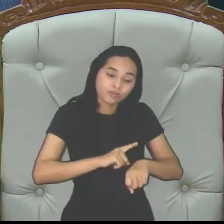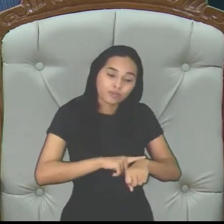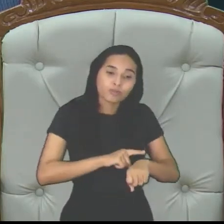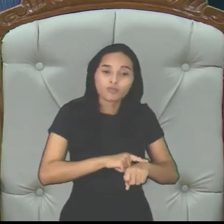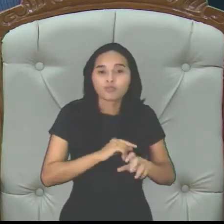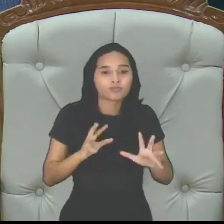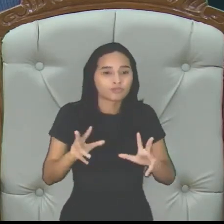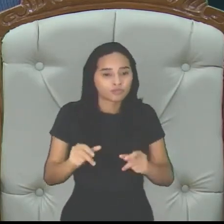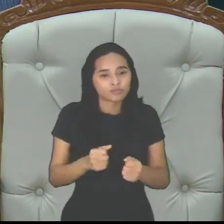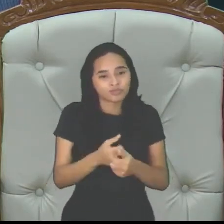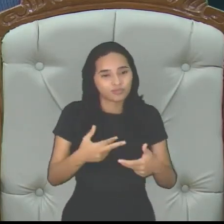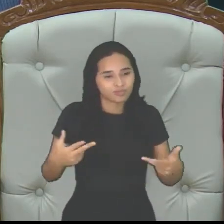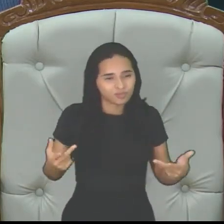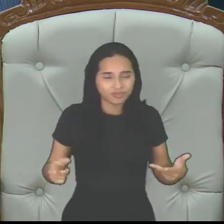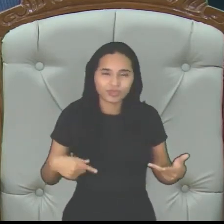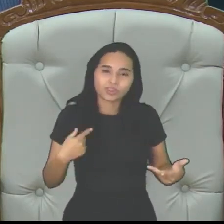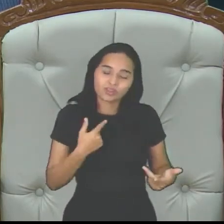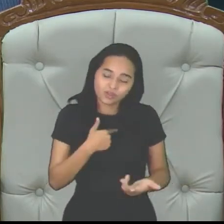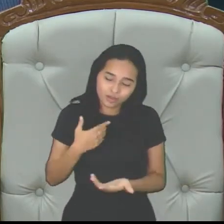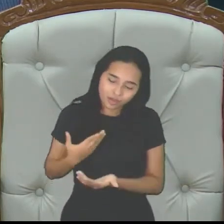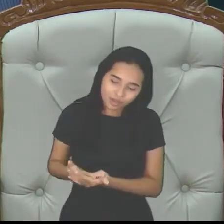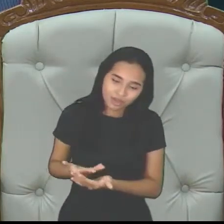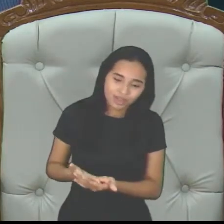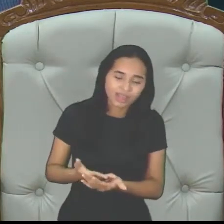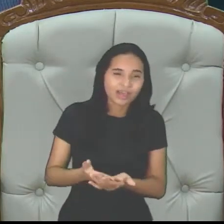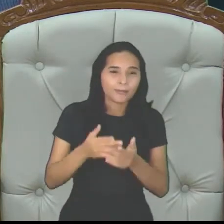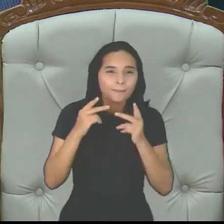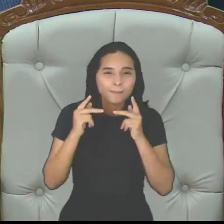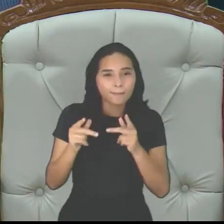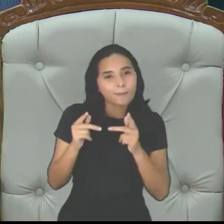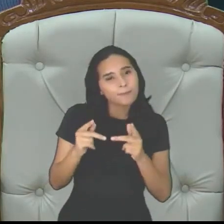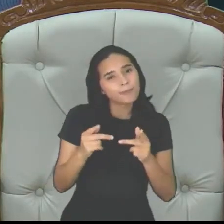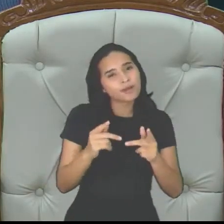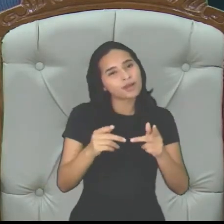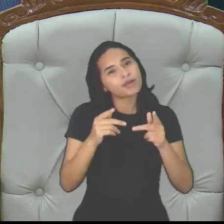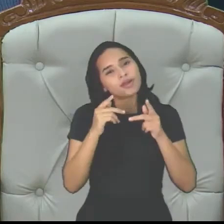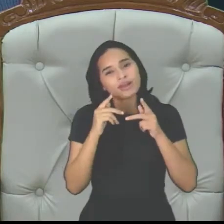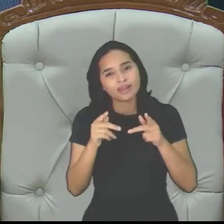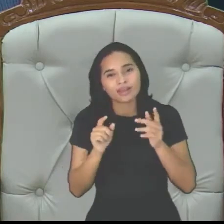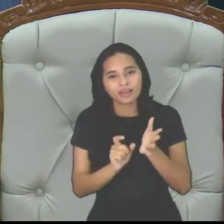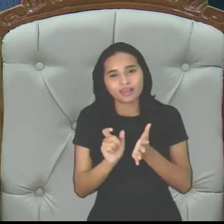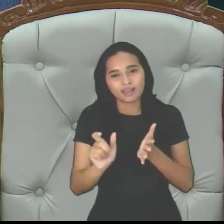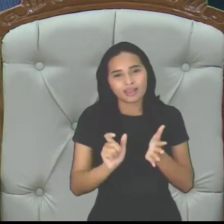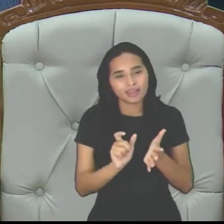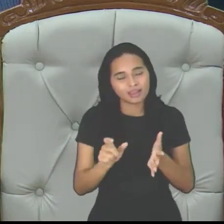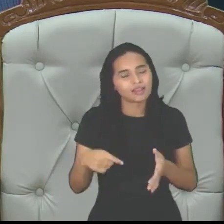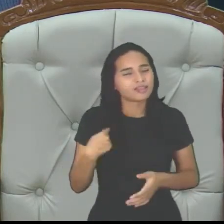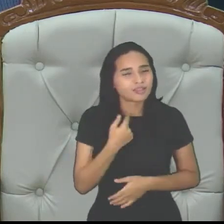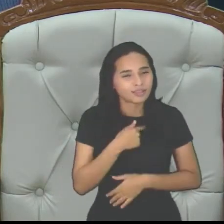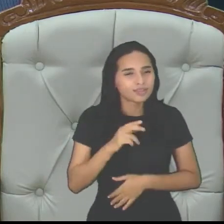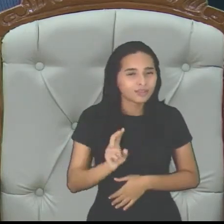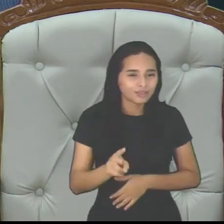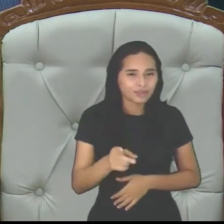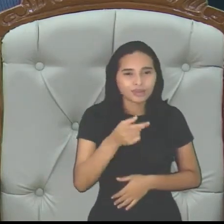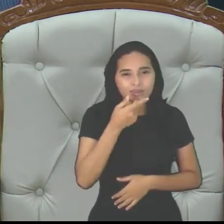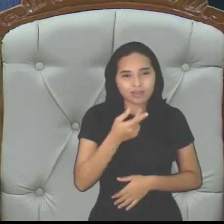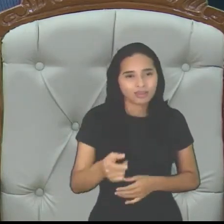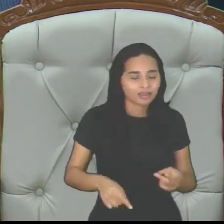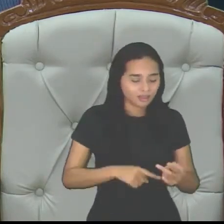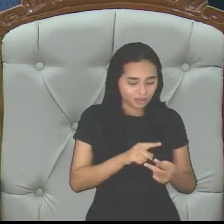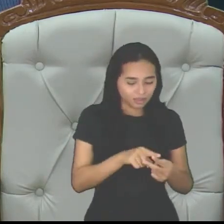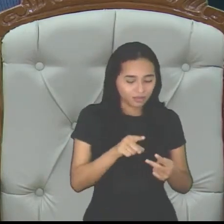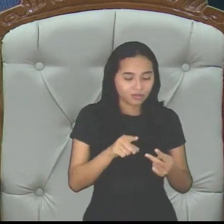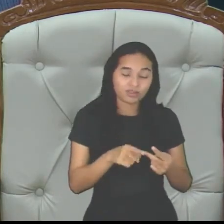coisas. Nós que estudamos, que pregamos, que ministramos, nós sempre falamos de dois tempos